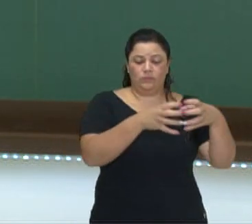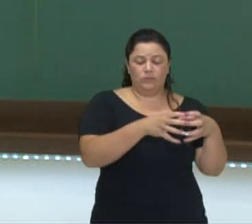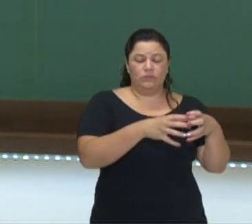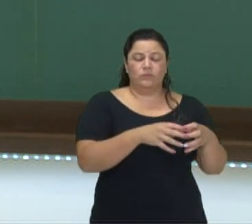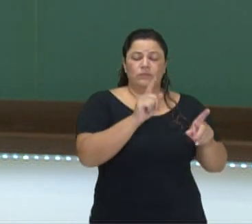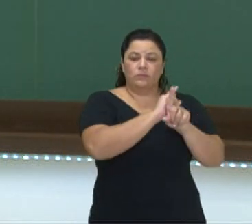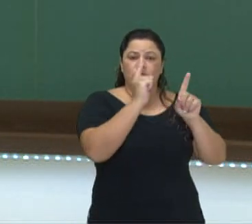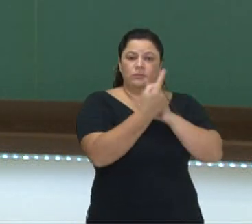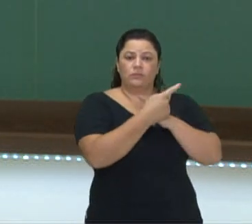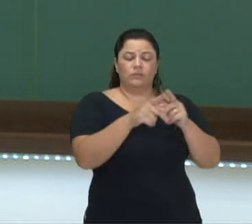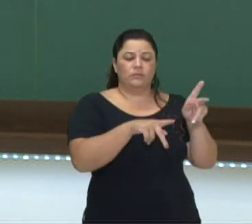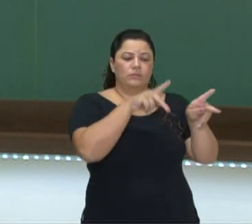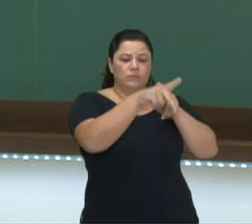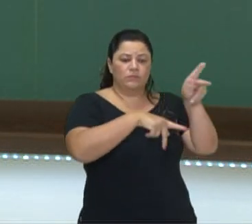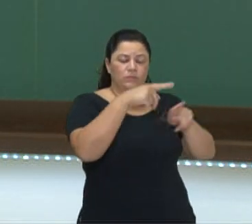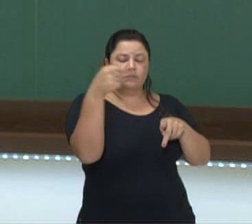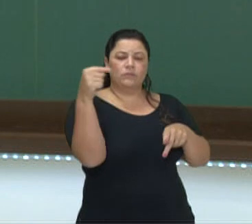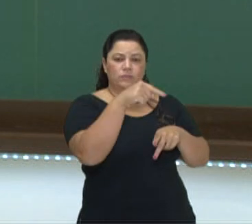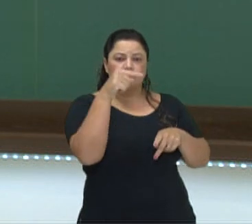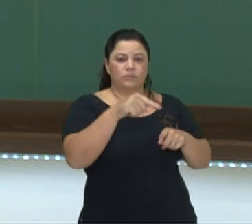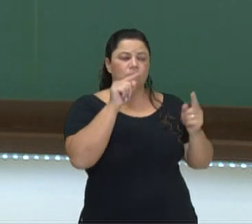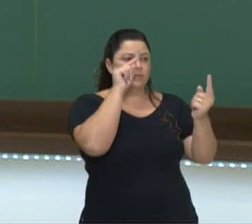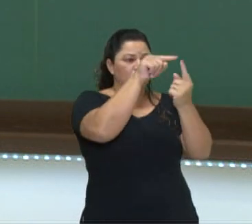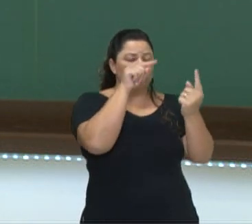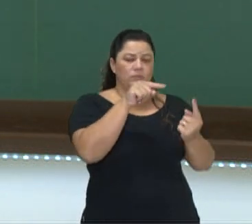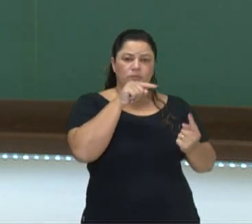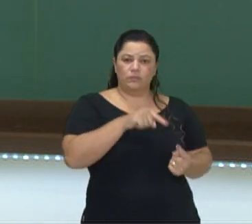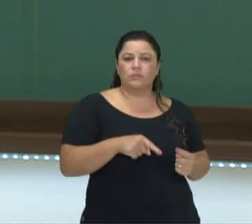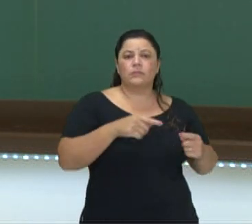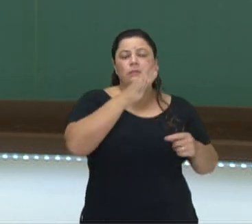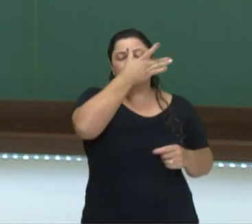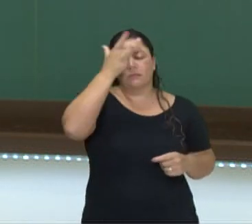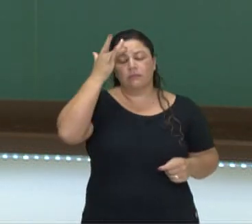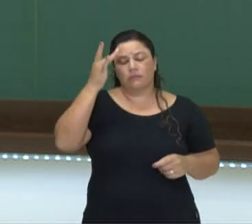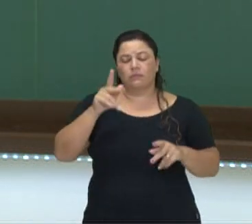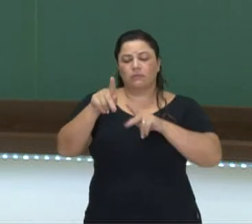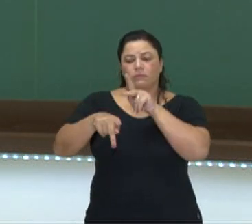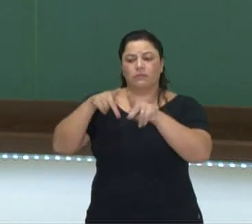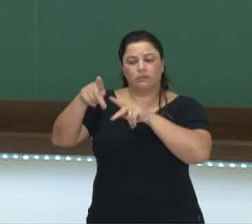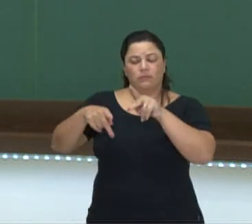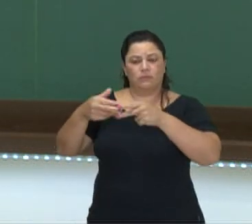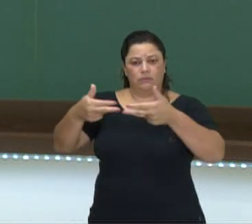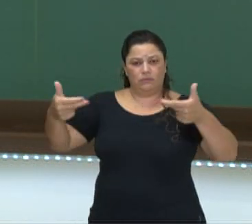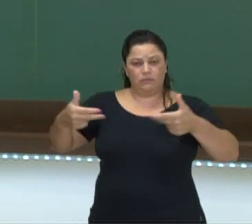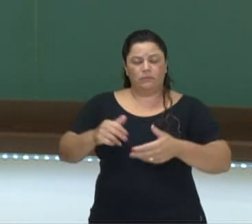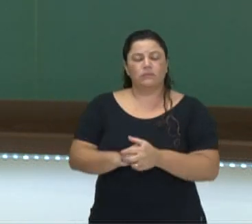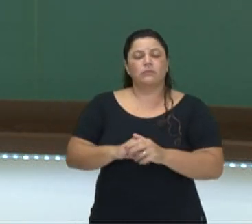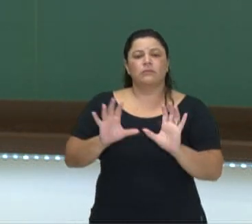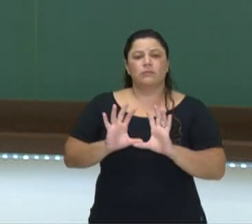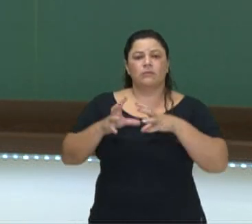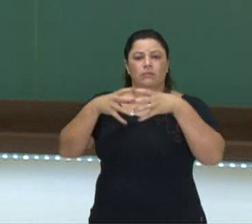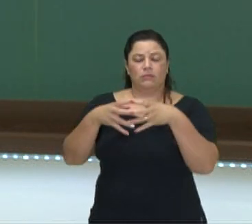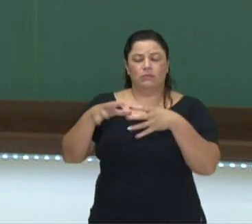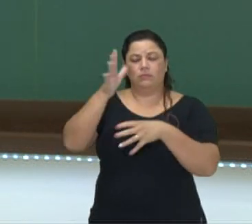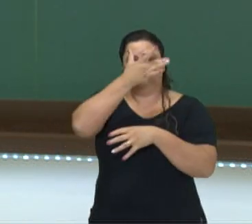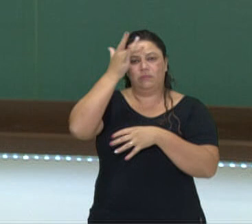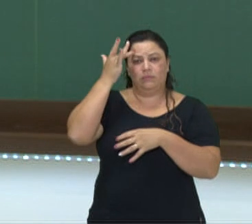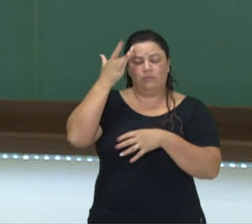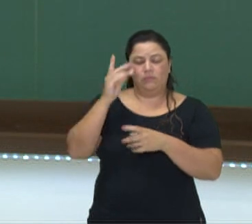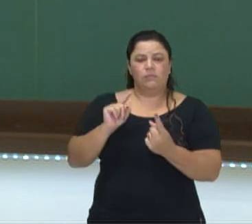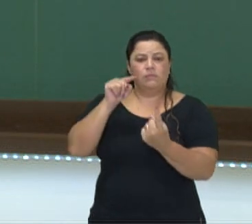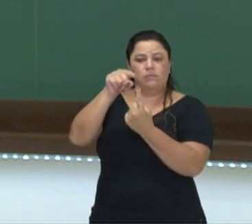estuda especificamente as pessoas, quando eu falo em população, é esse grupo de pessoas